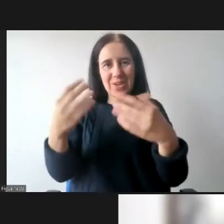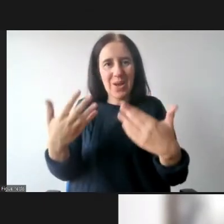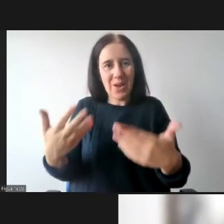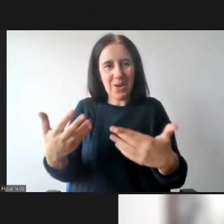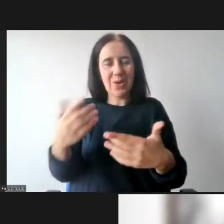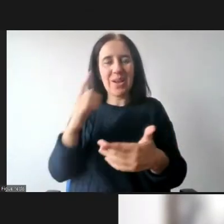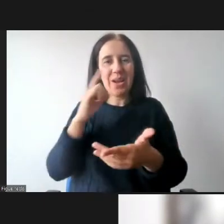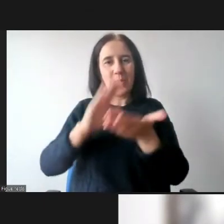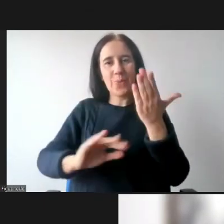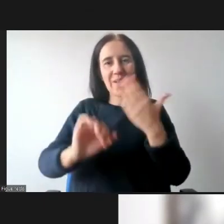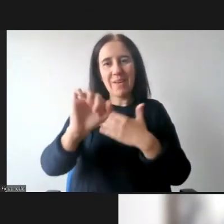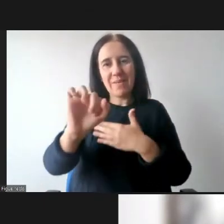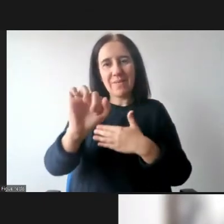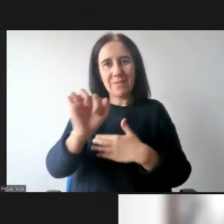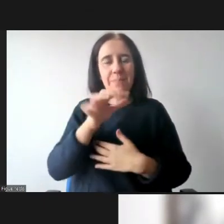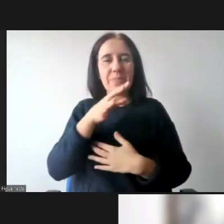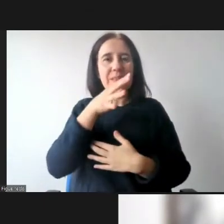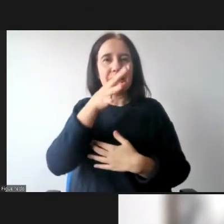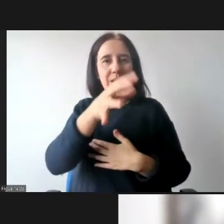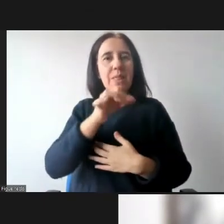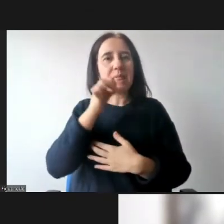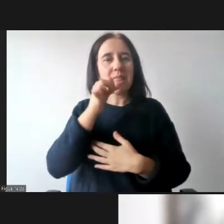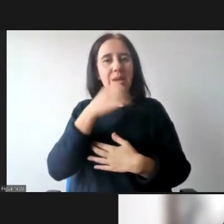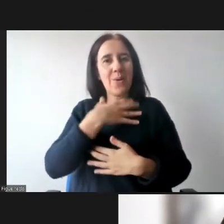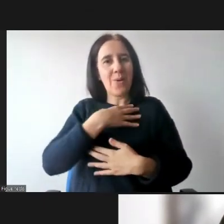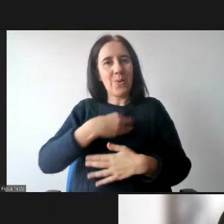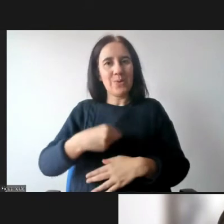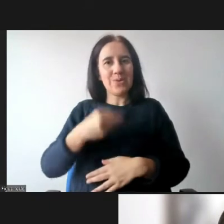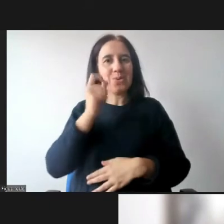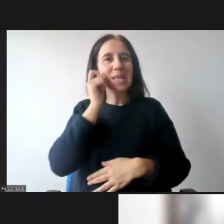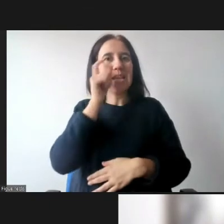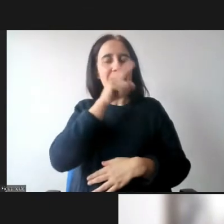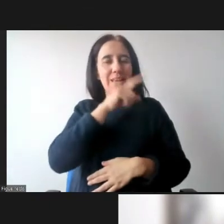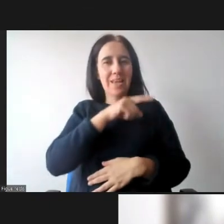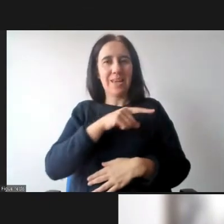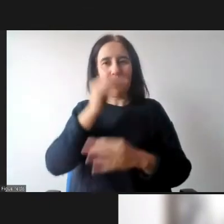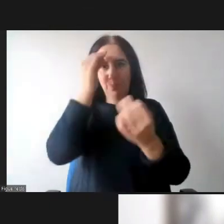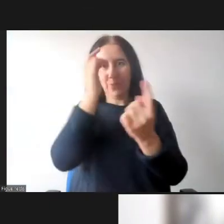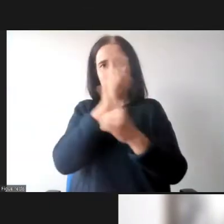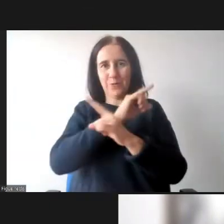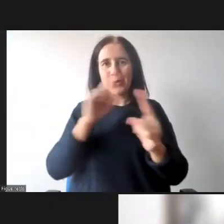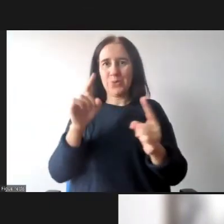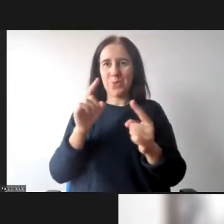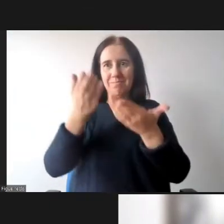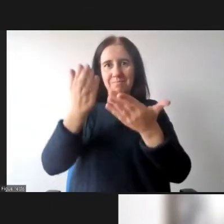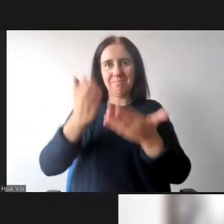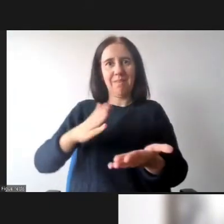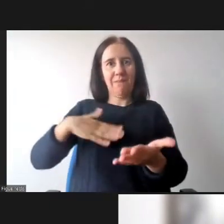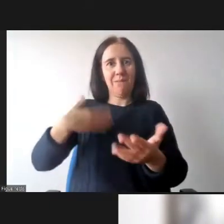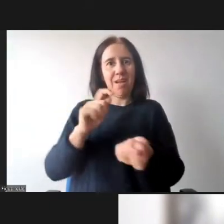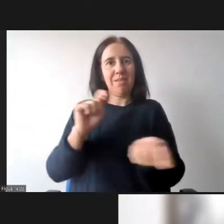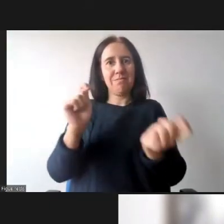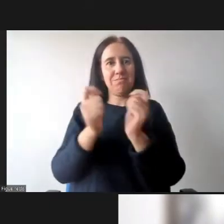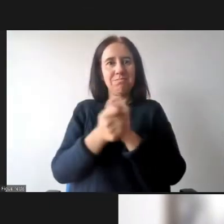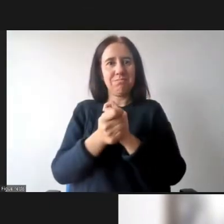colega, e costumo sempre dizer que é um gosto para quem é professor ver transformar